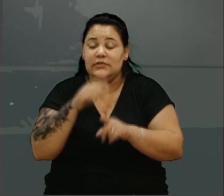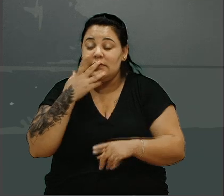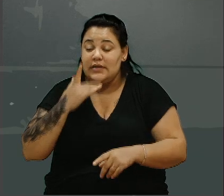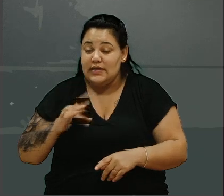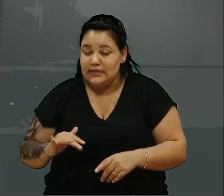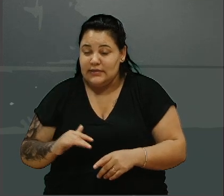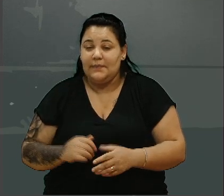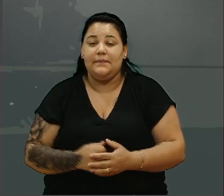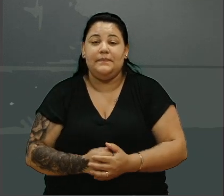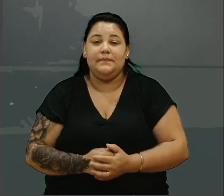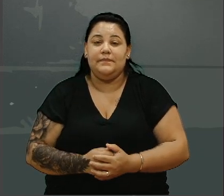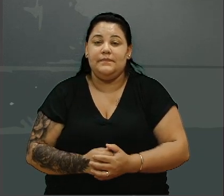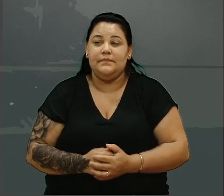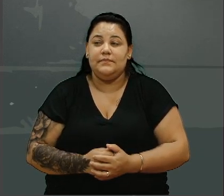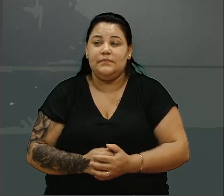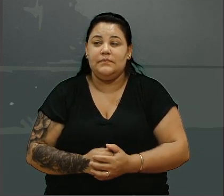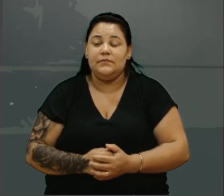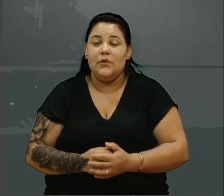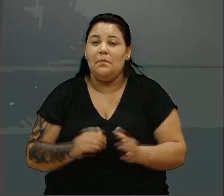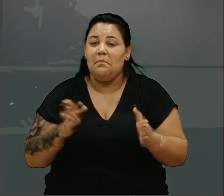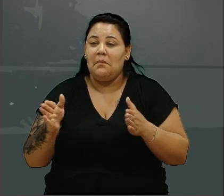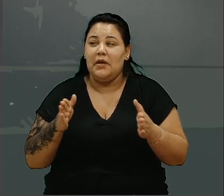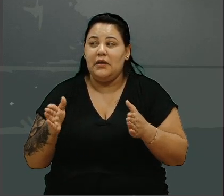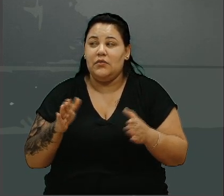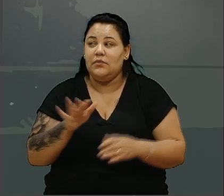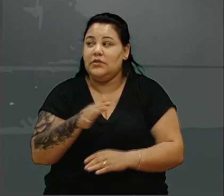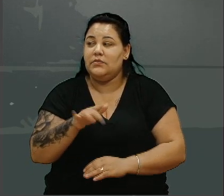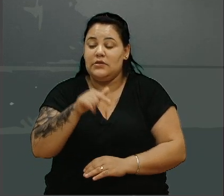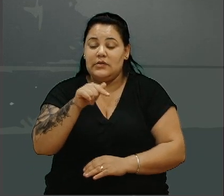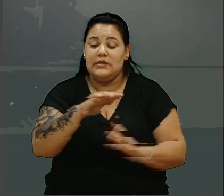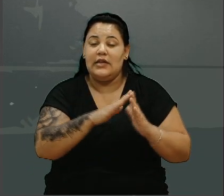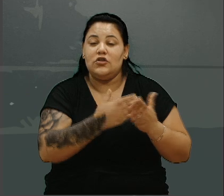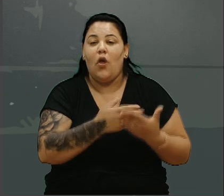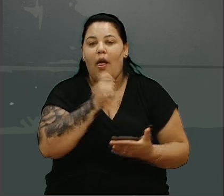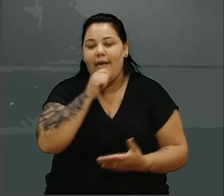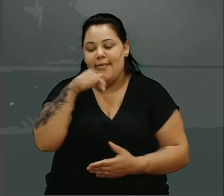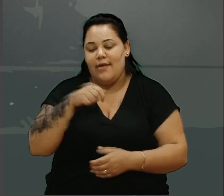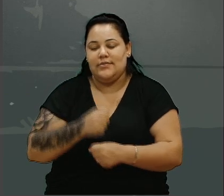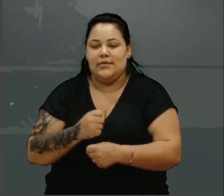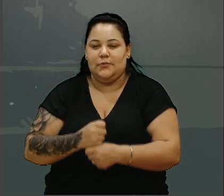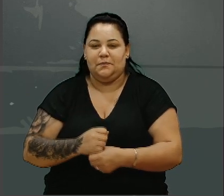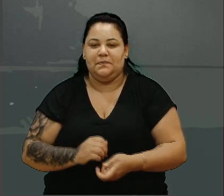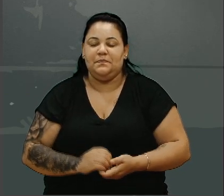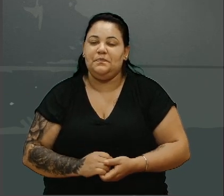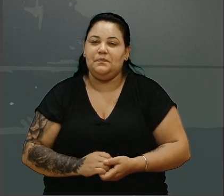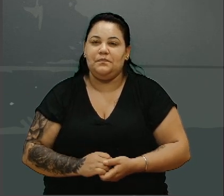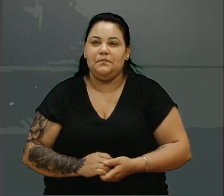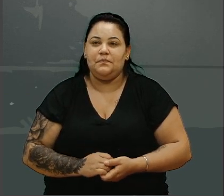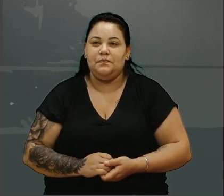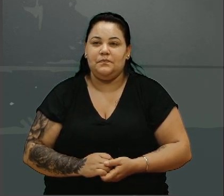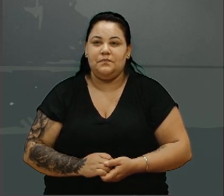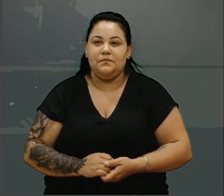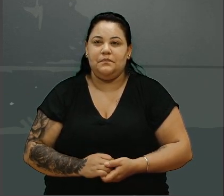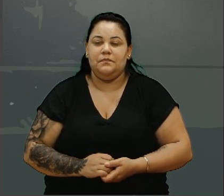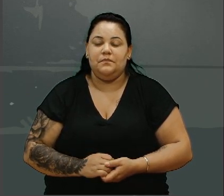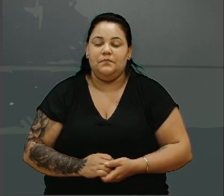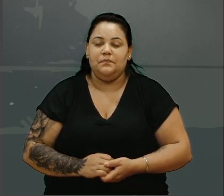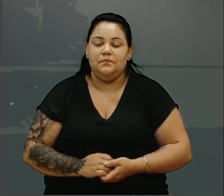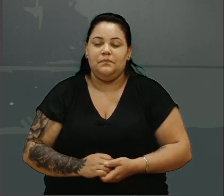infantil, previsão em 7 escolas ainda este ano. A Escola de